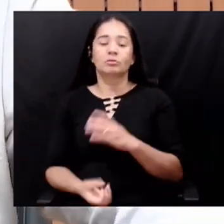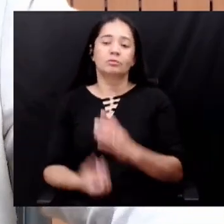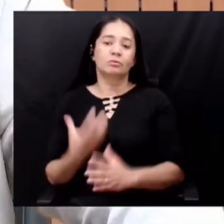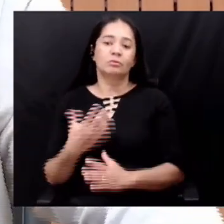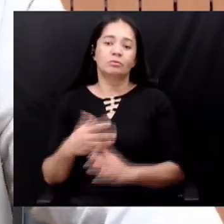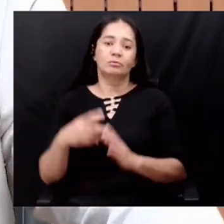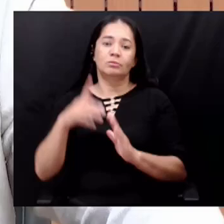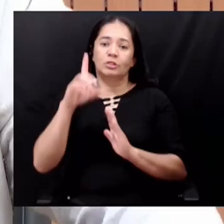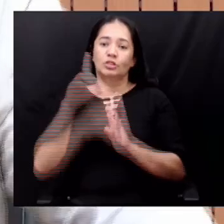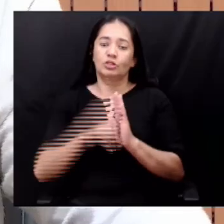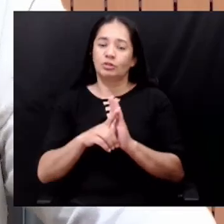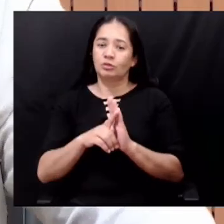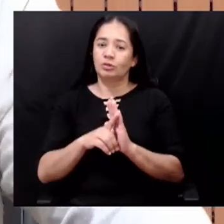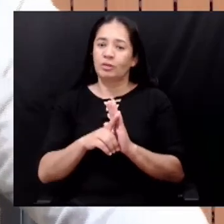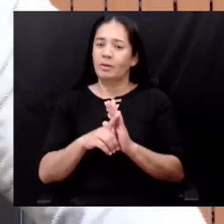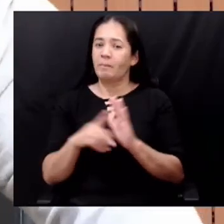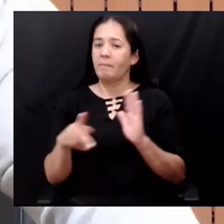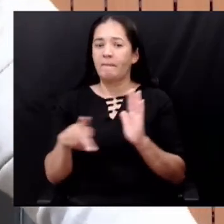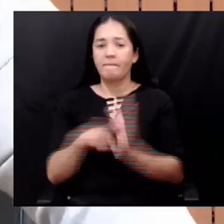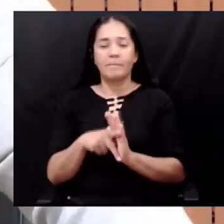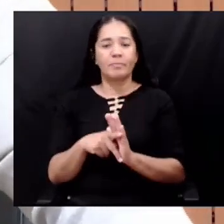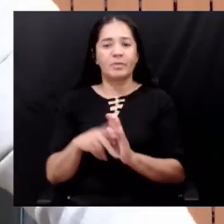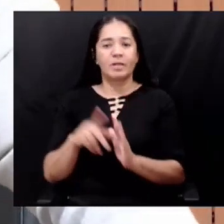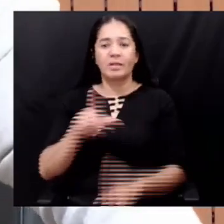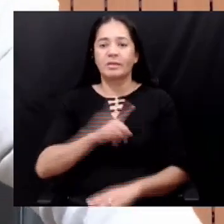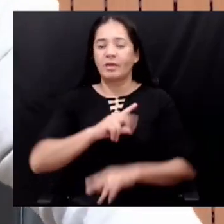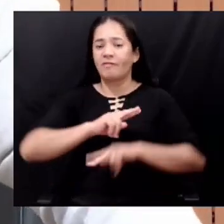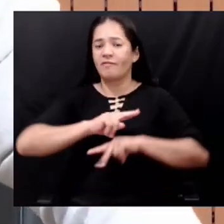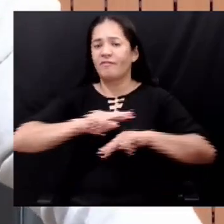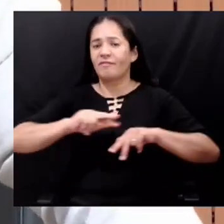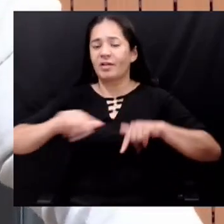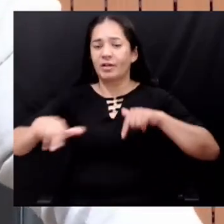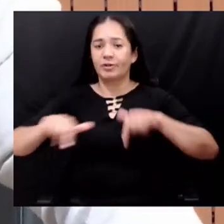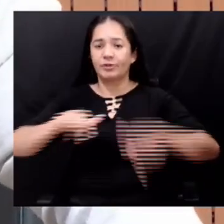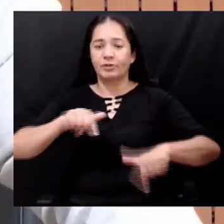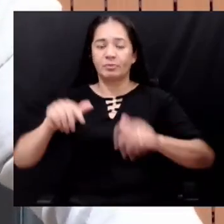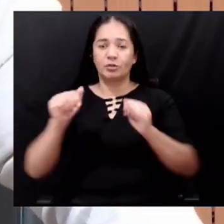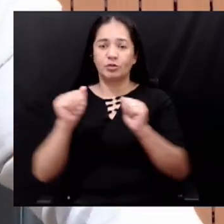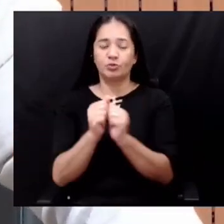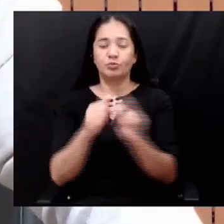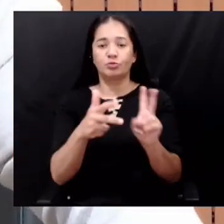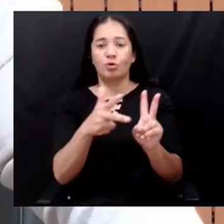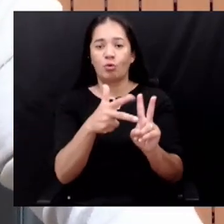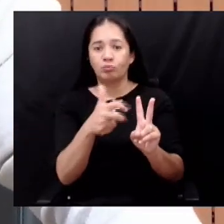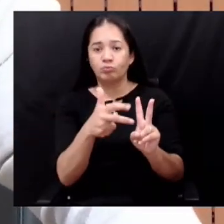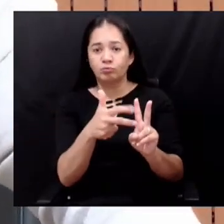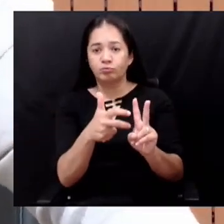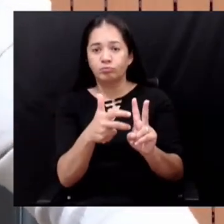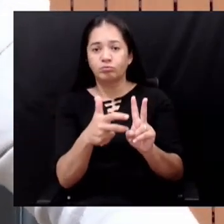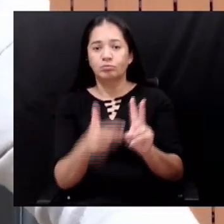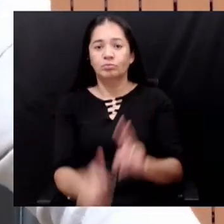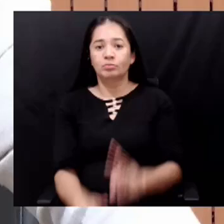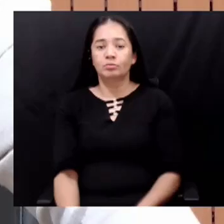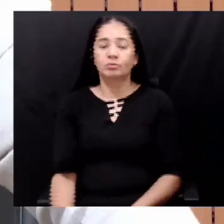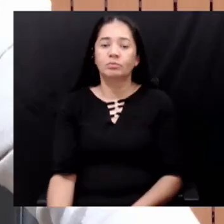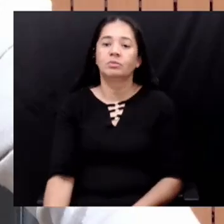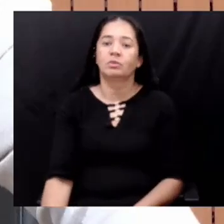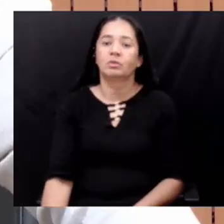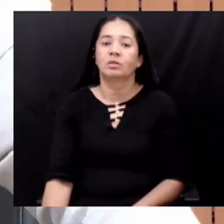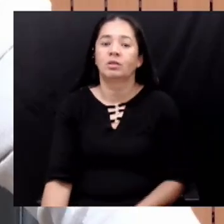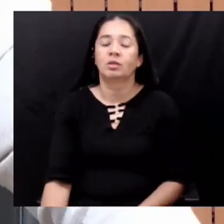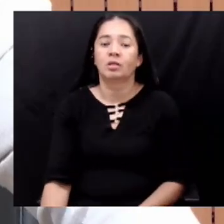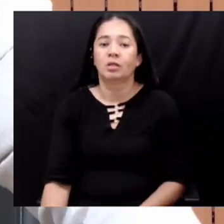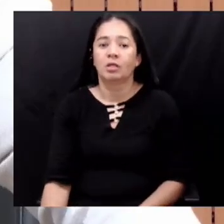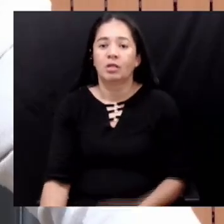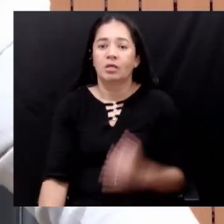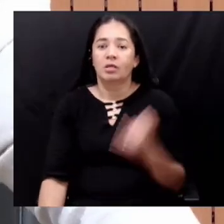Temos, assim, inúmeros trabalhos com indígenas, né? Muitos e muito importantes. O presidente da UPEI, né,